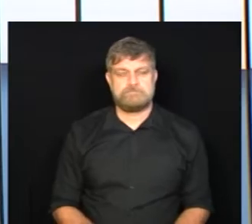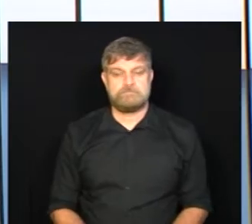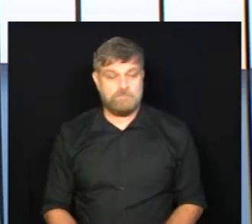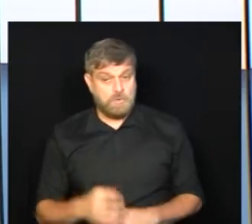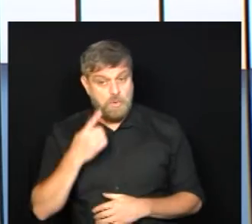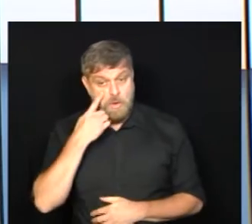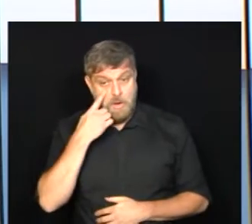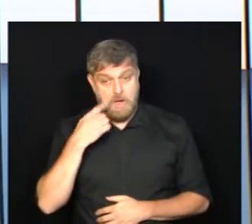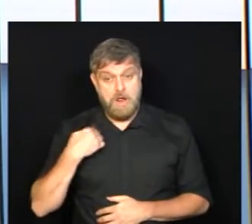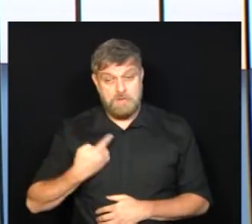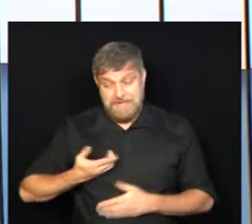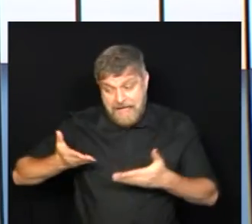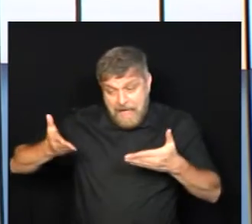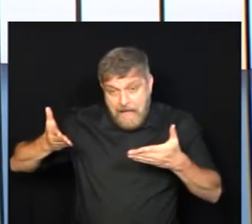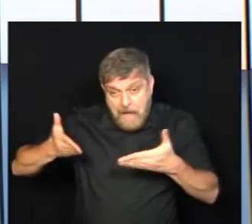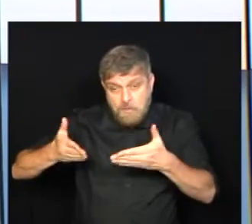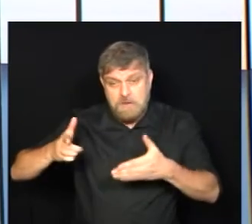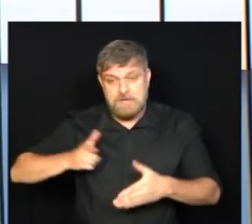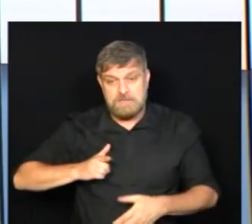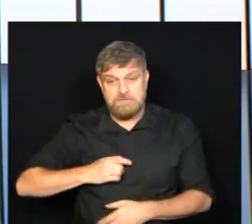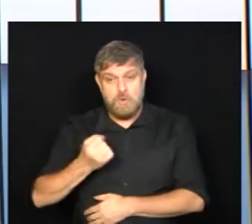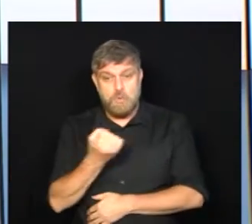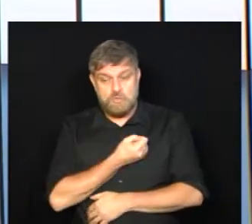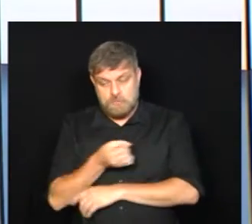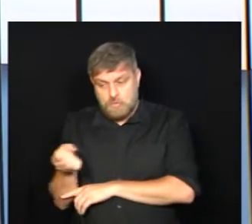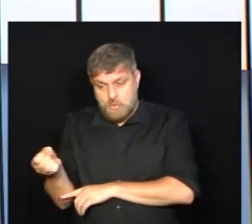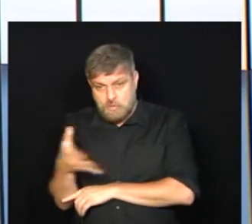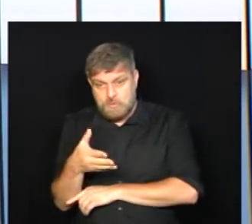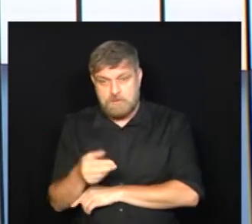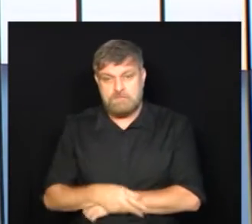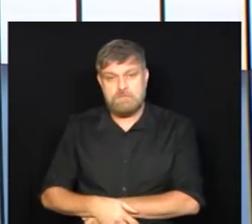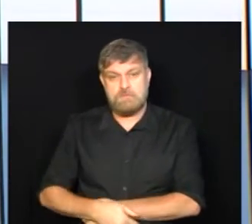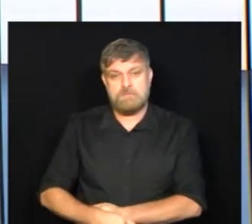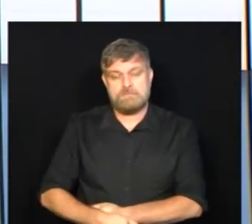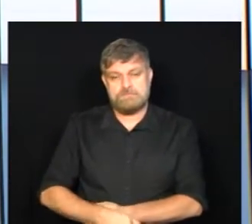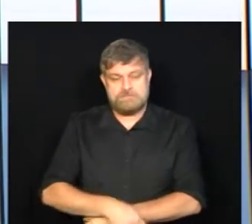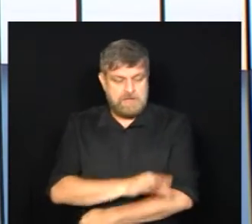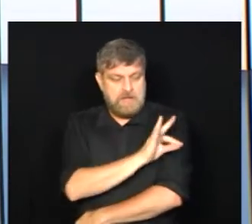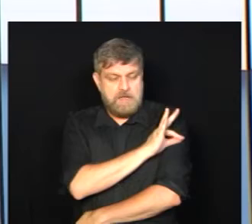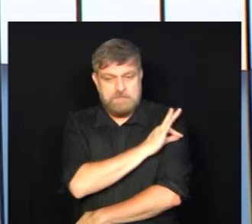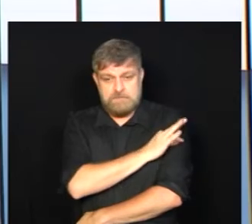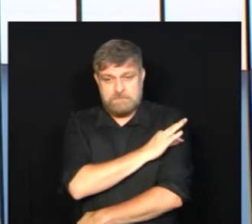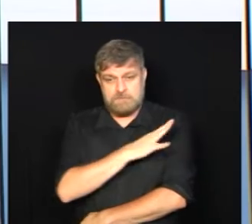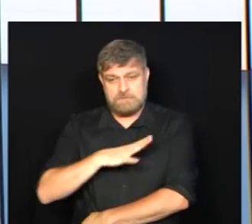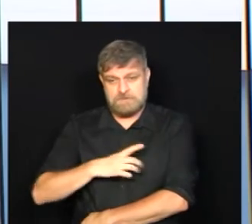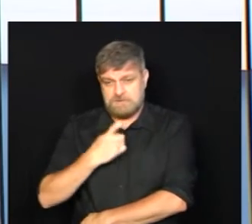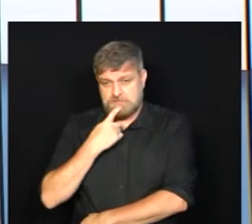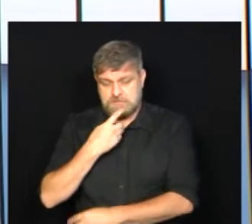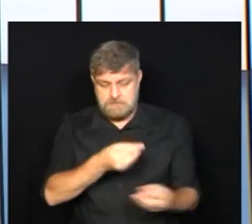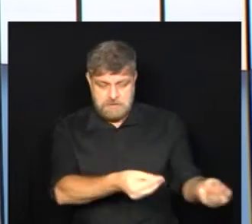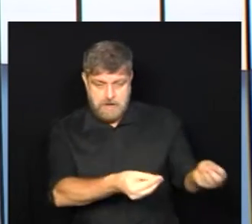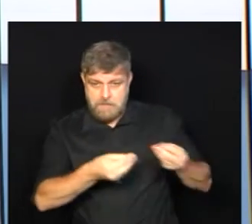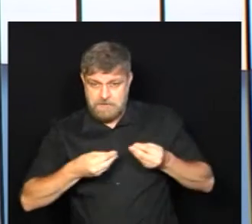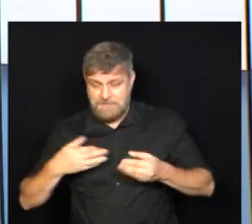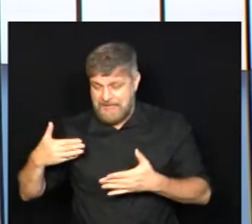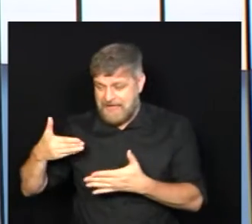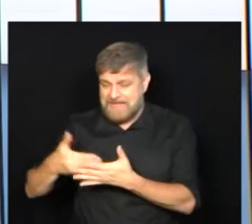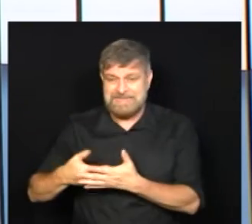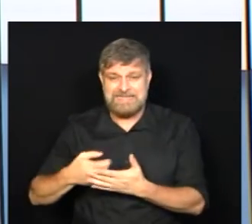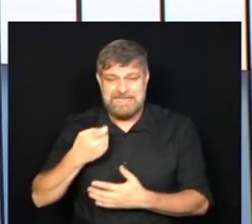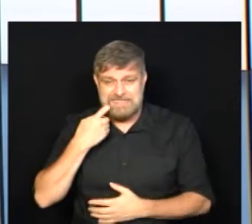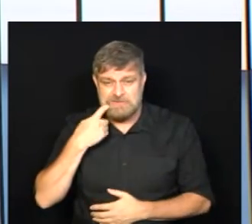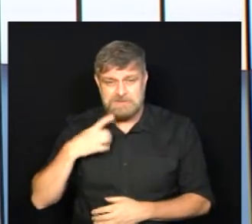Olha, nós tivemos agora uma atualização enviada pela Prefeitura de Campinas. Até esta segunda-feira, então,